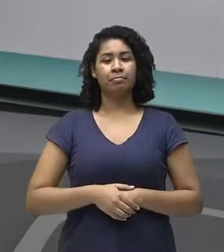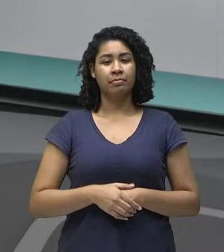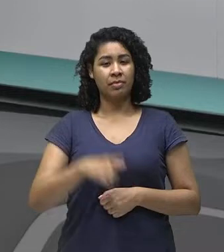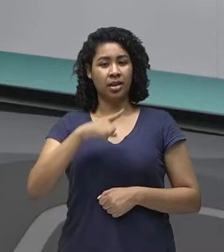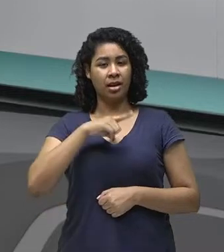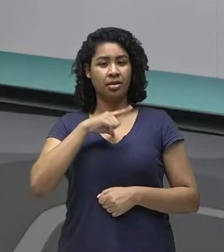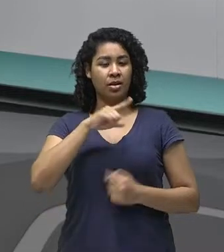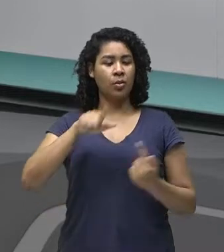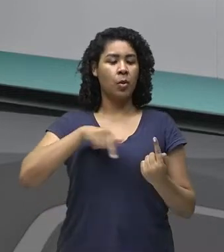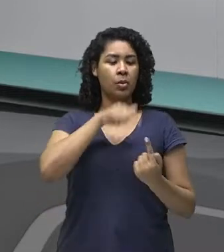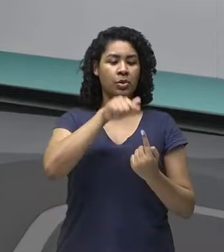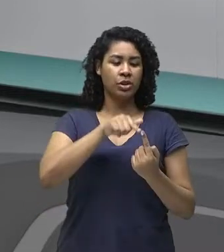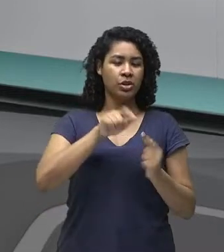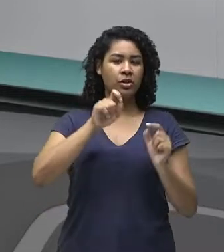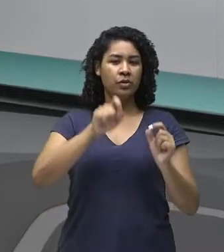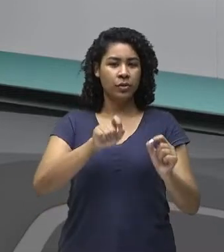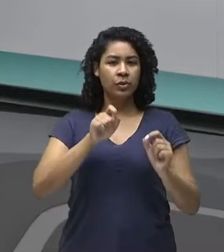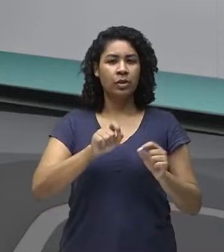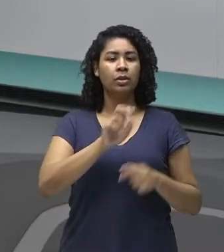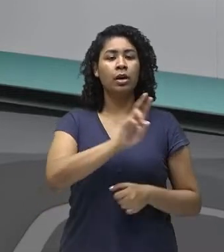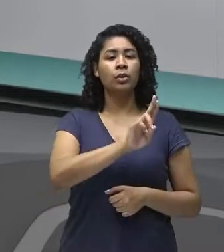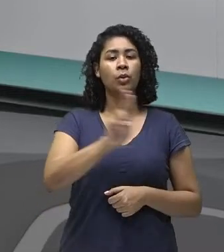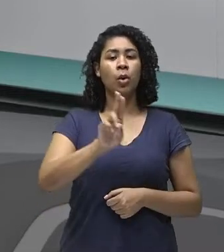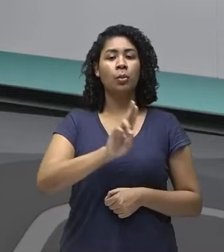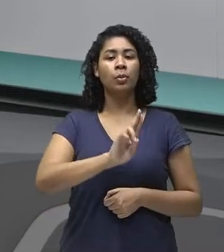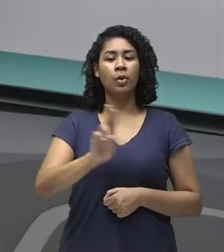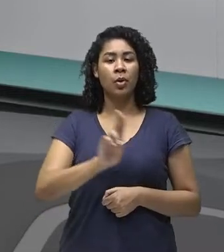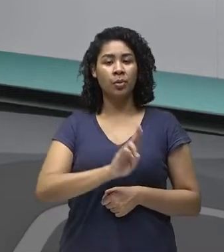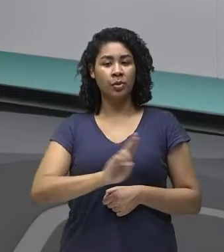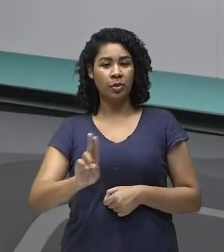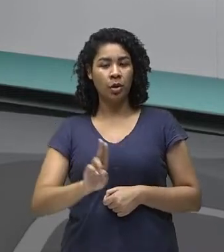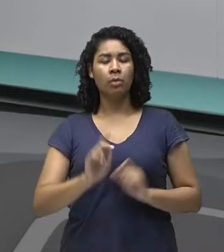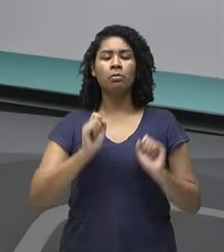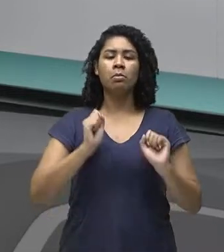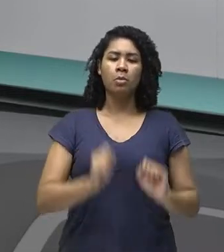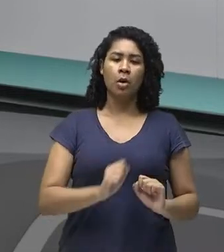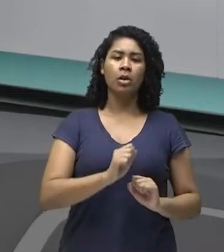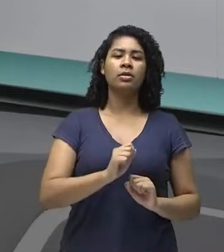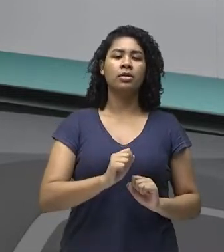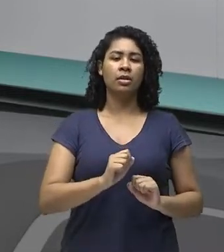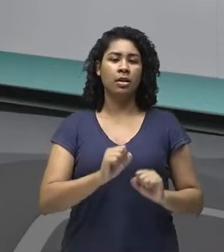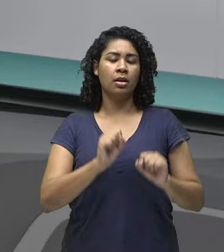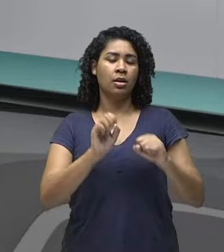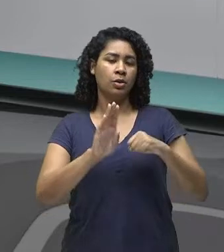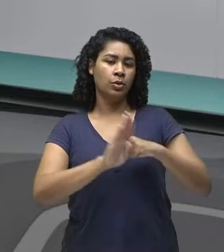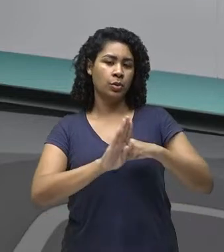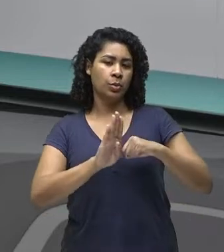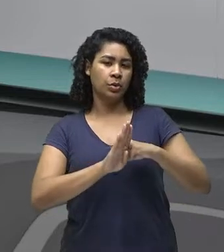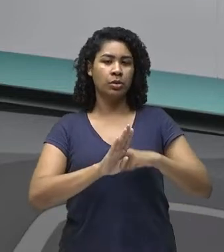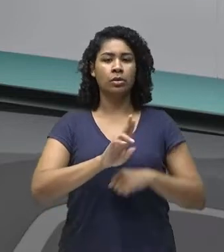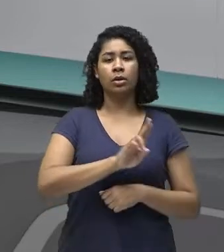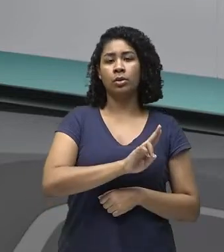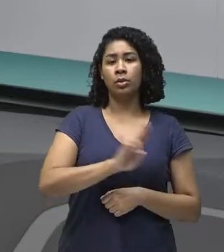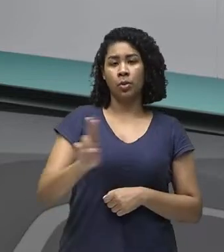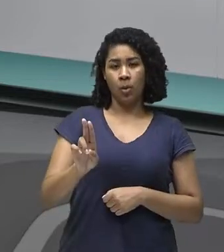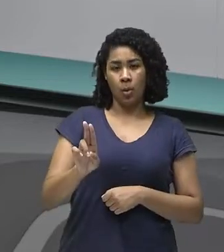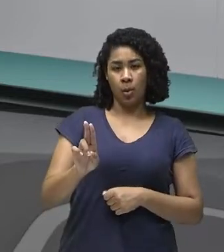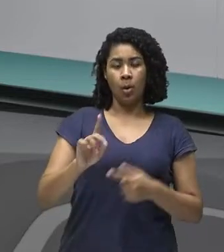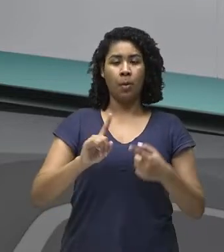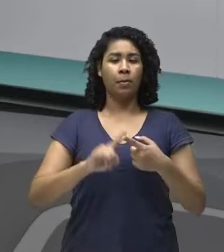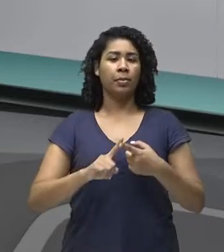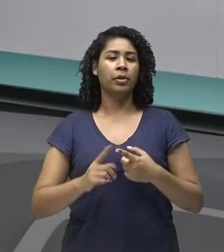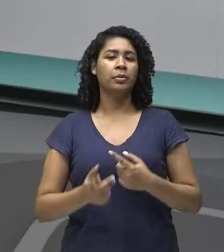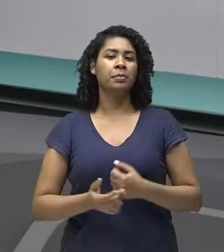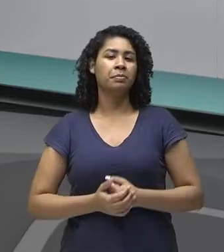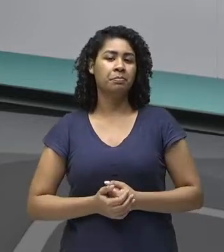função de nomear os seres, né? Ele pode ser substantivo próprio, que são os nomes, the names, name of